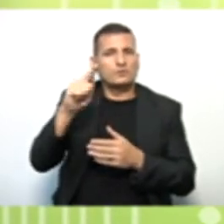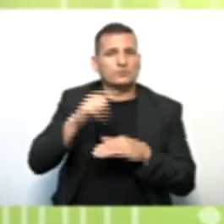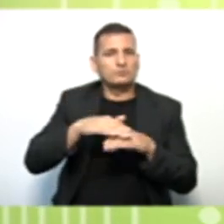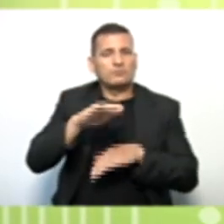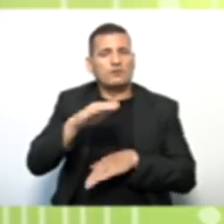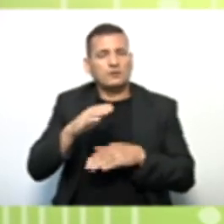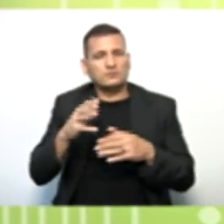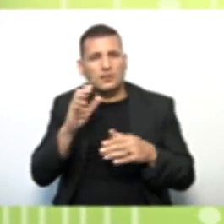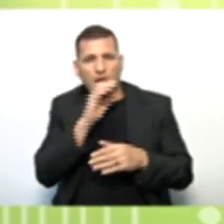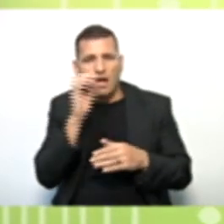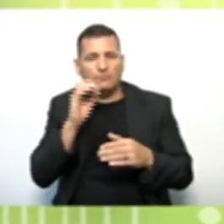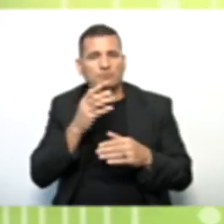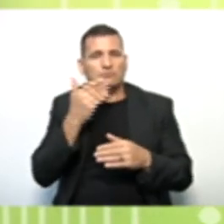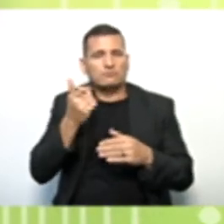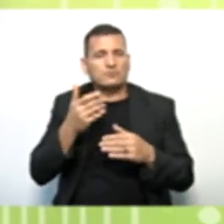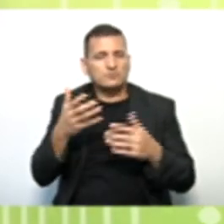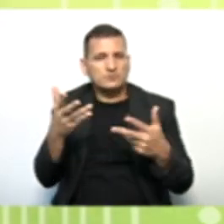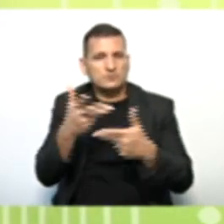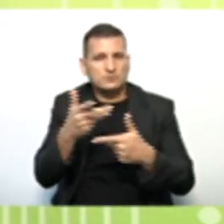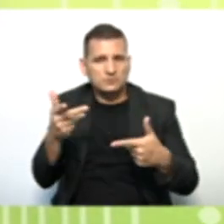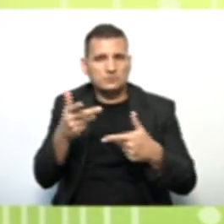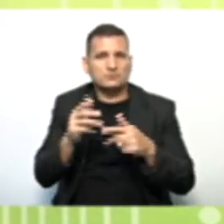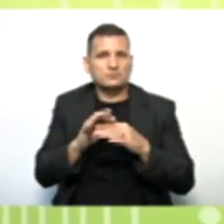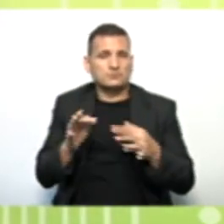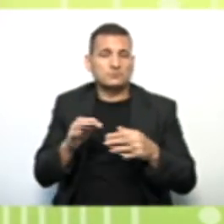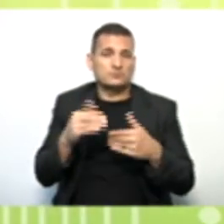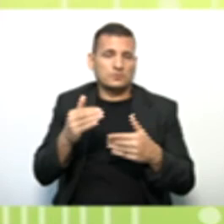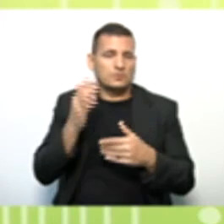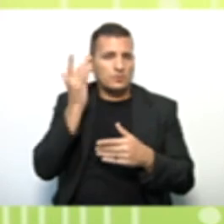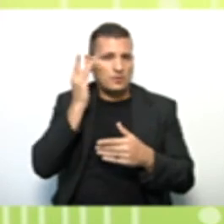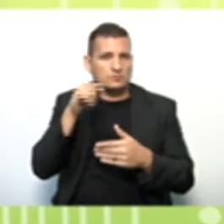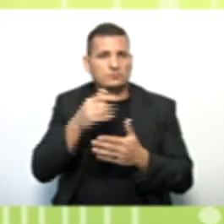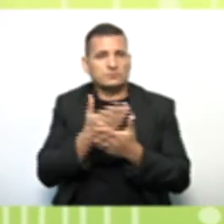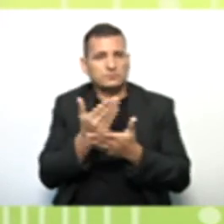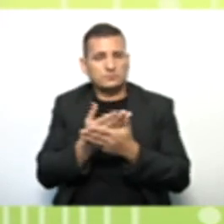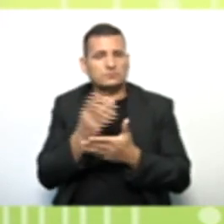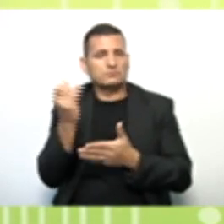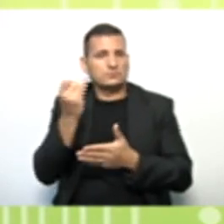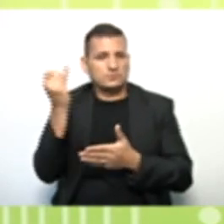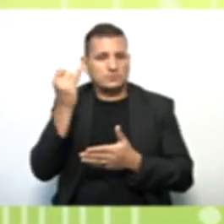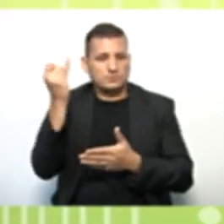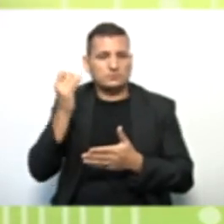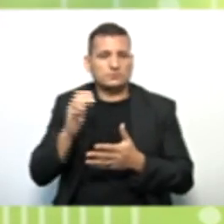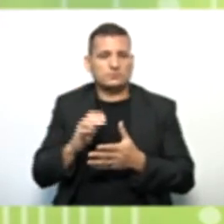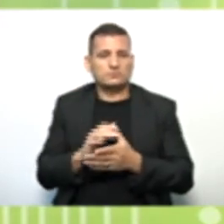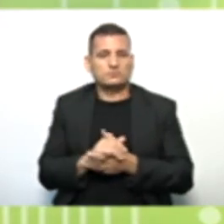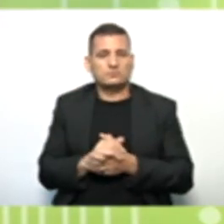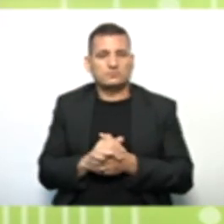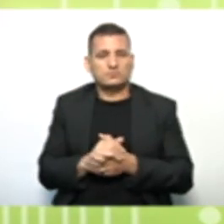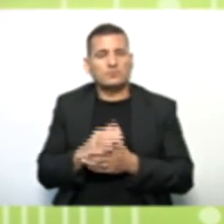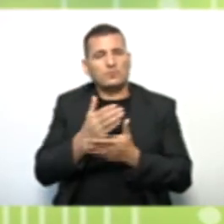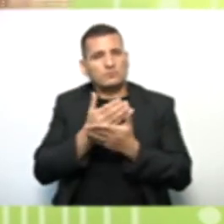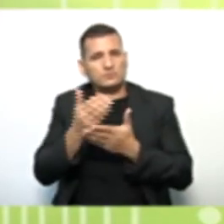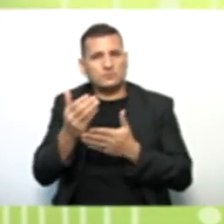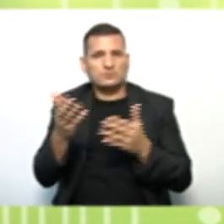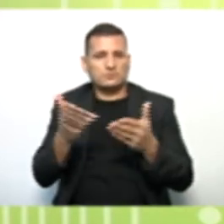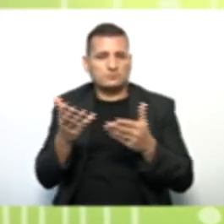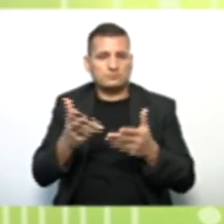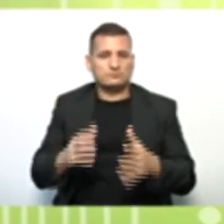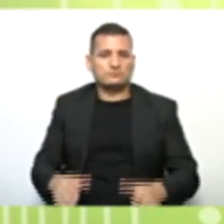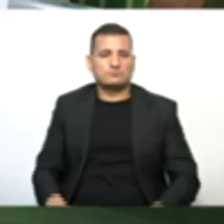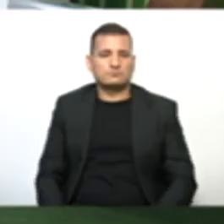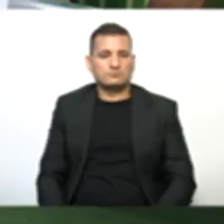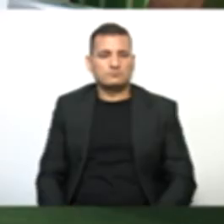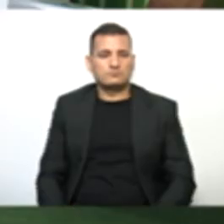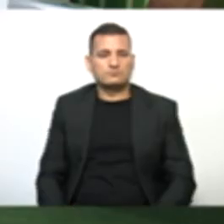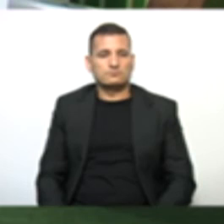mais eficaz, mais rápida, né? Então, eu acho que esse estudo é muito fundamentado, muito importante, para quem realmente está começando a começar assim desse jeito,